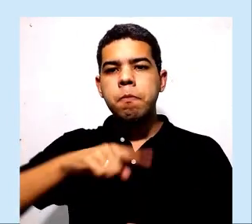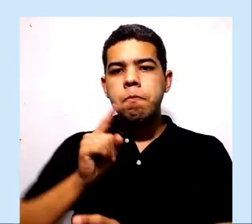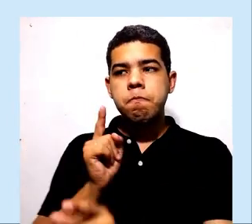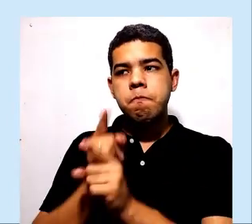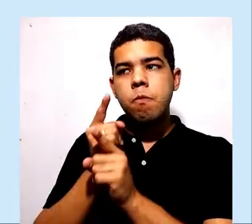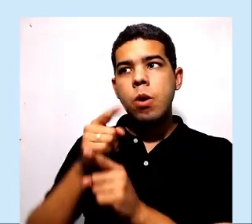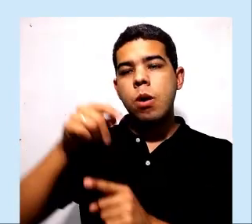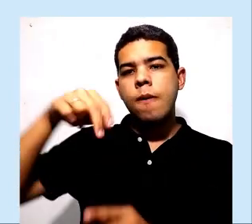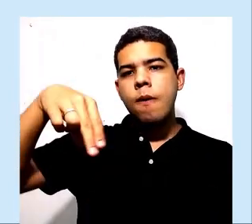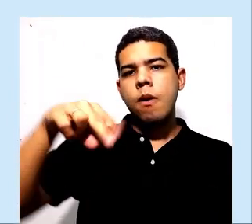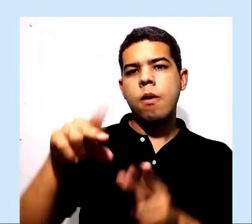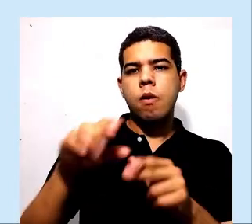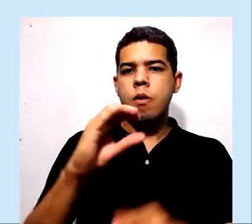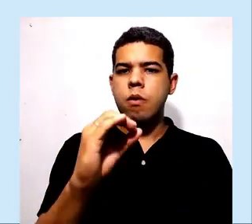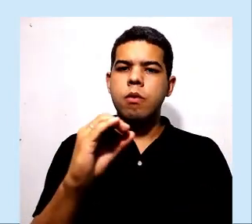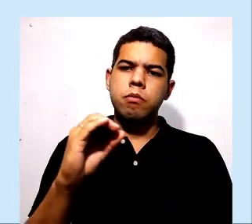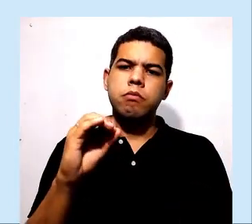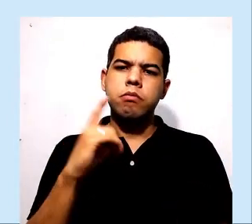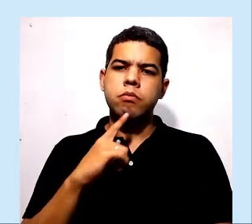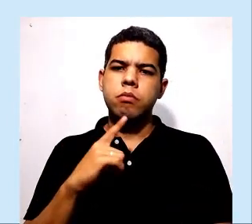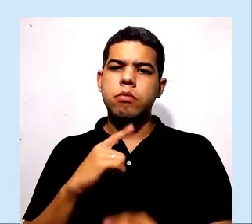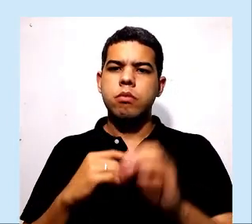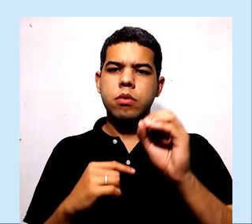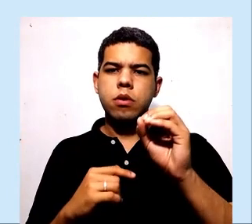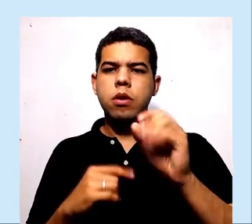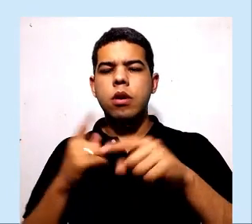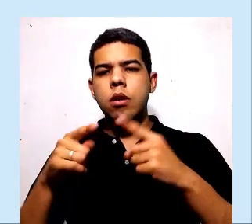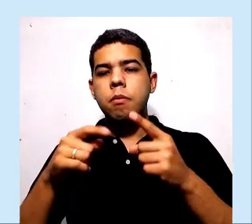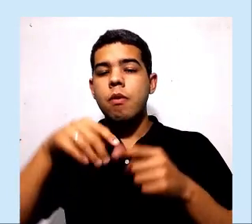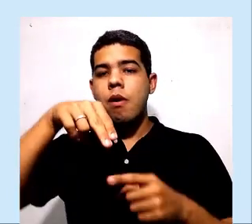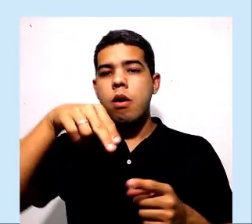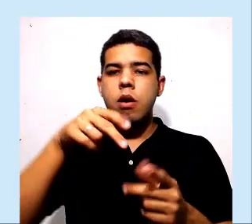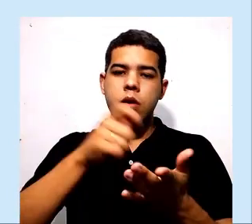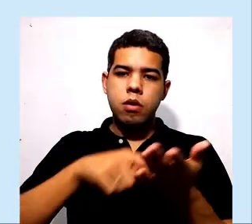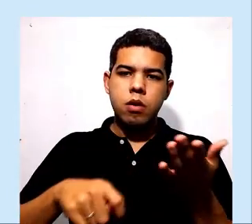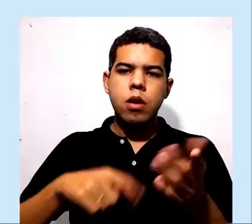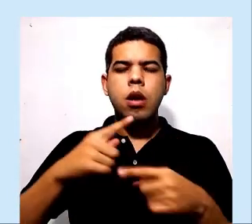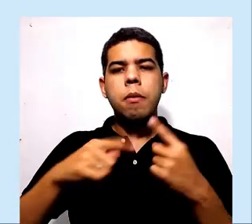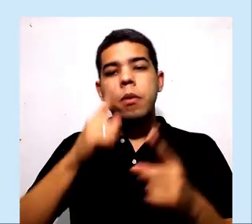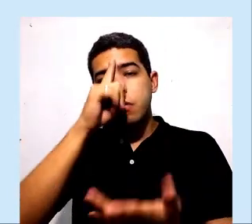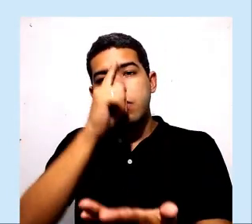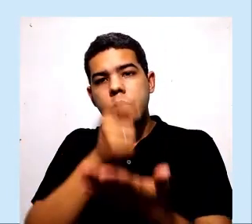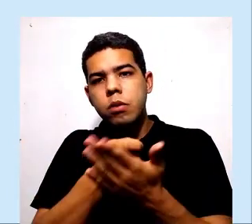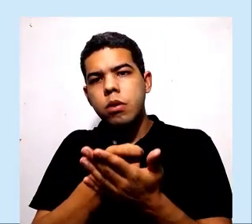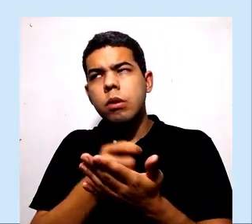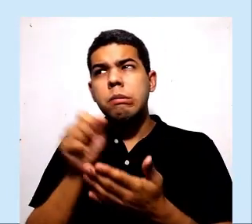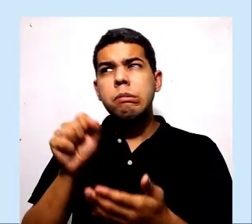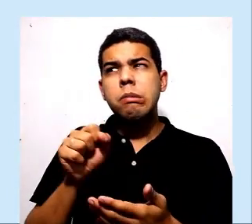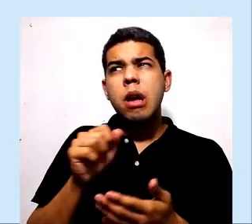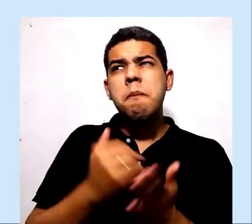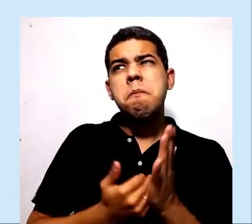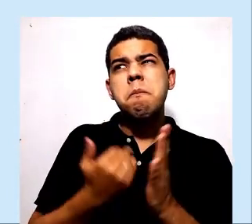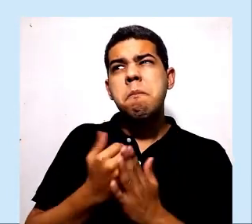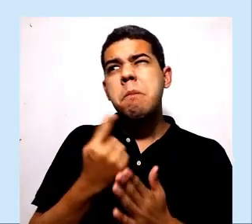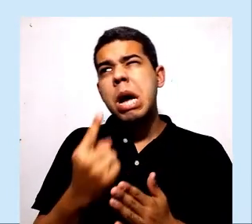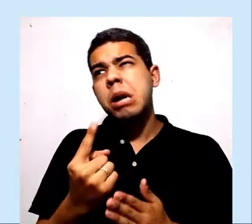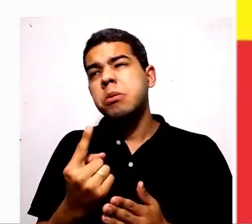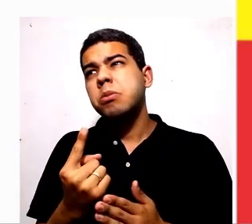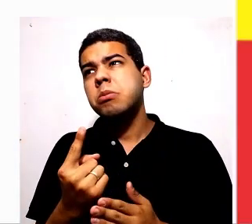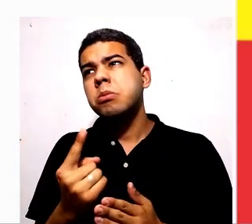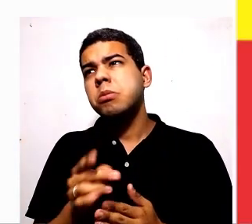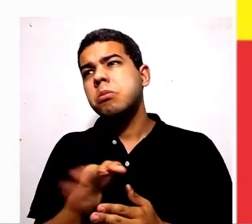igual a 0, vai ser 0. Depois eu vou escrever o valor de n e depois eu vou decidir. Eu vou fazer mais um